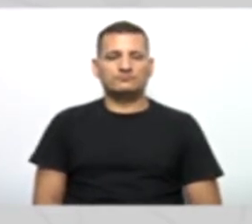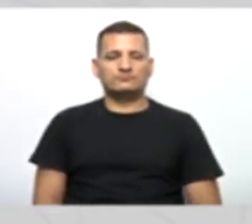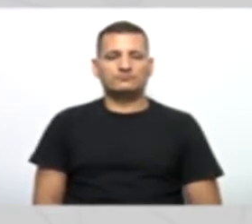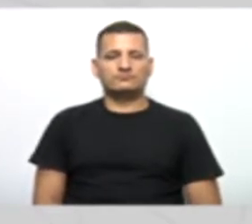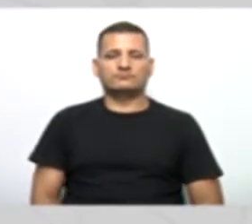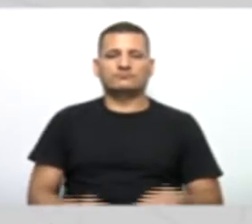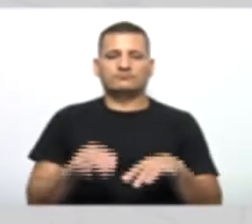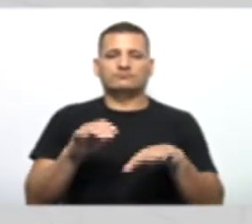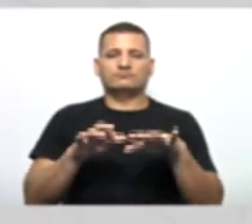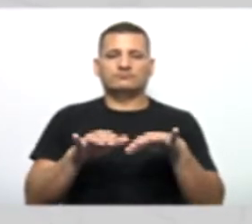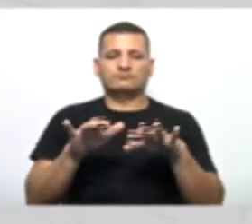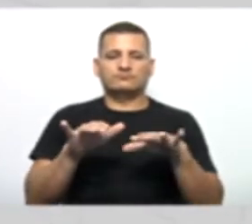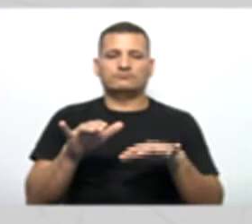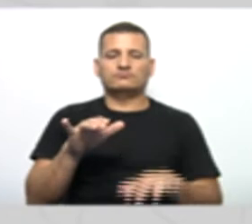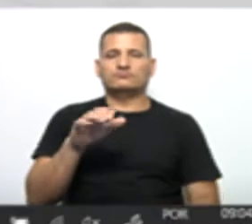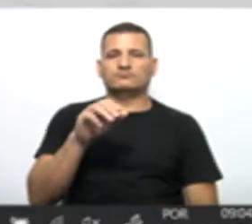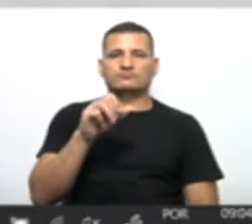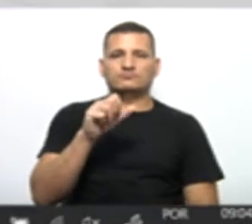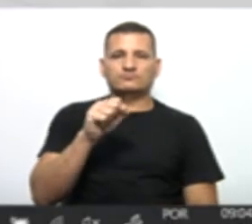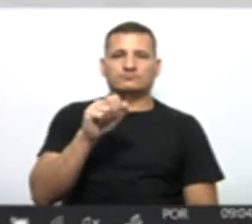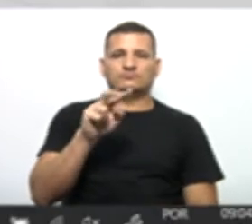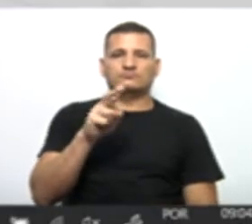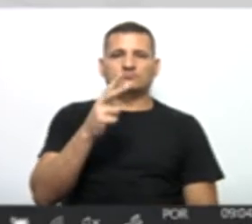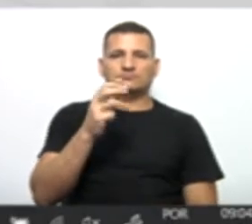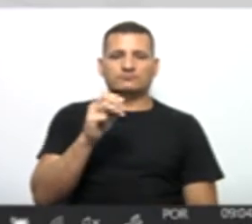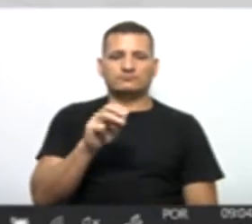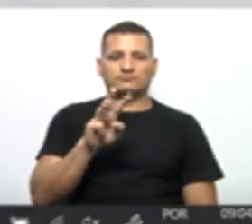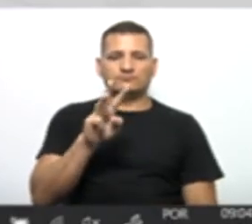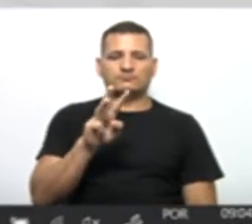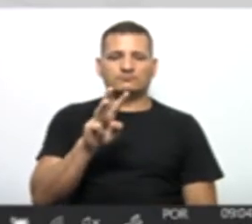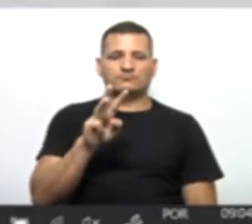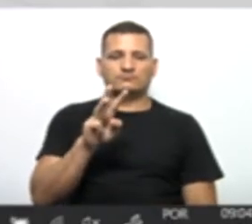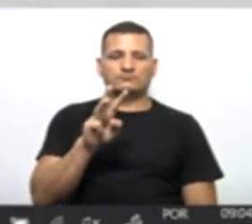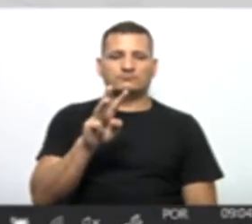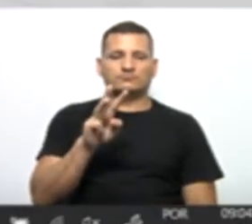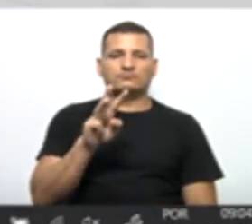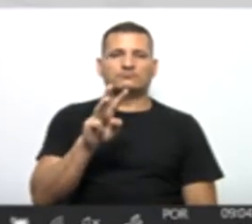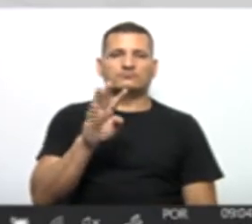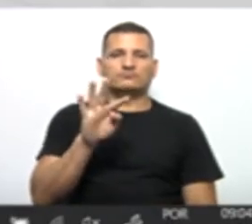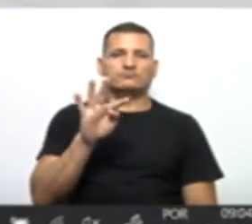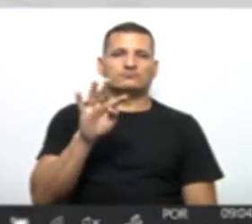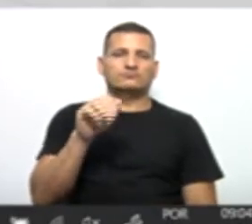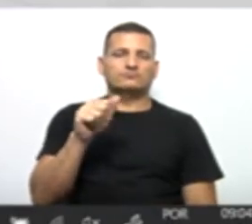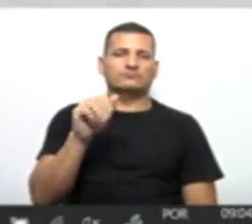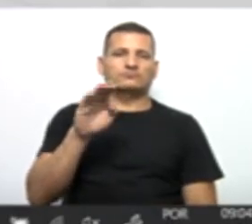gente digita show tables. Então vamos lá. Show